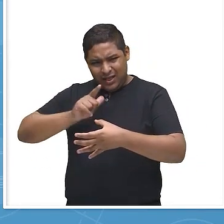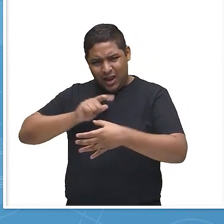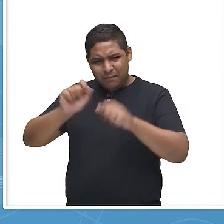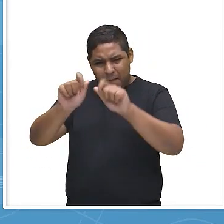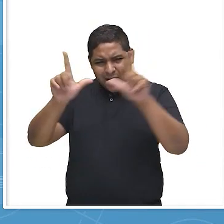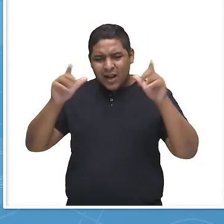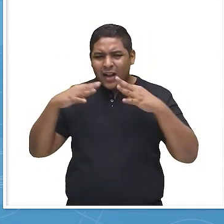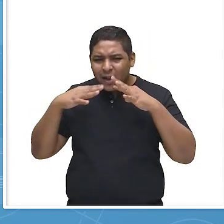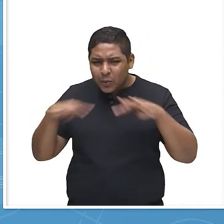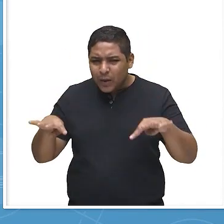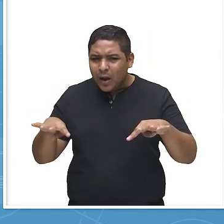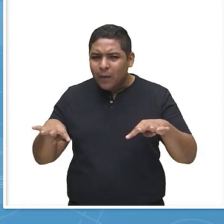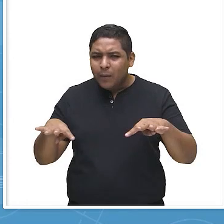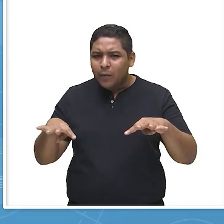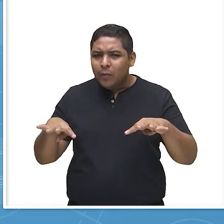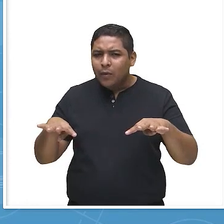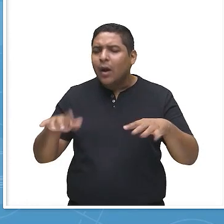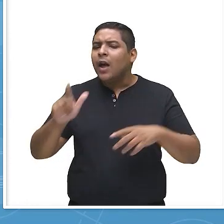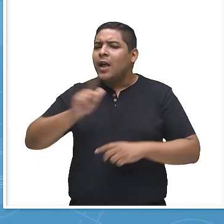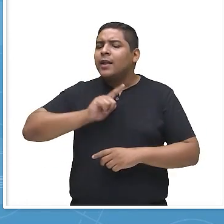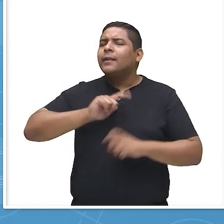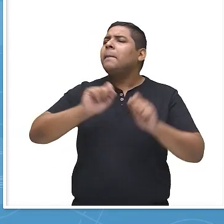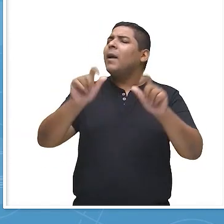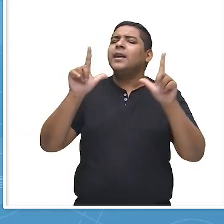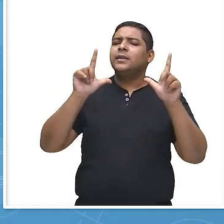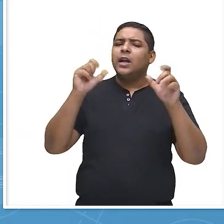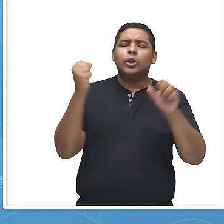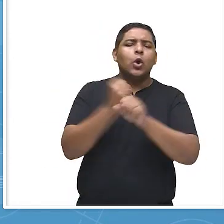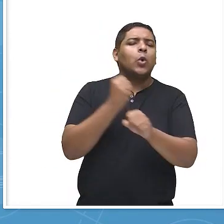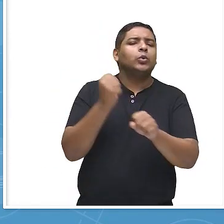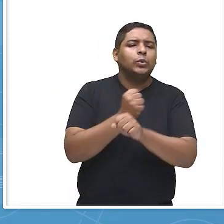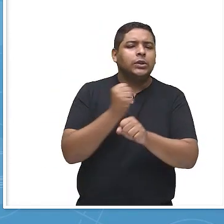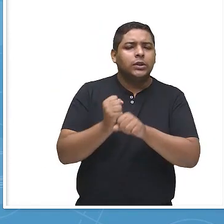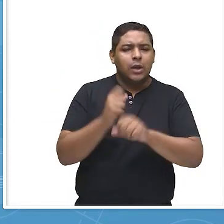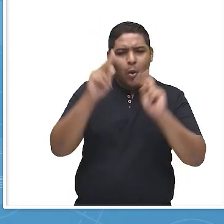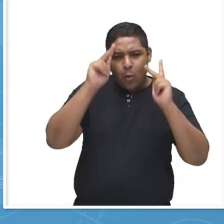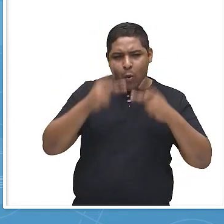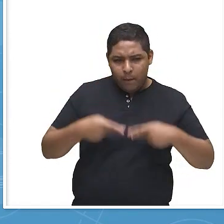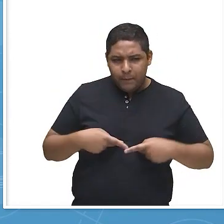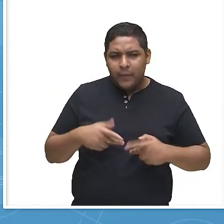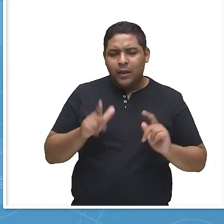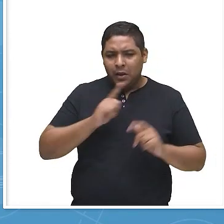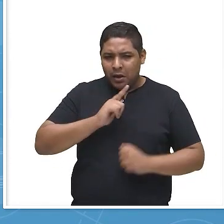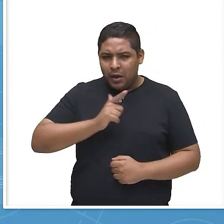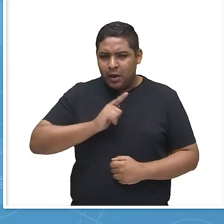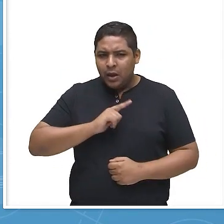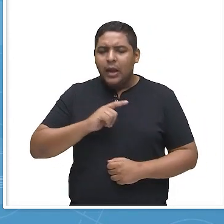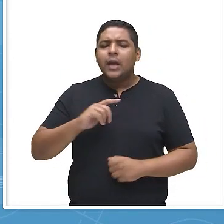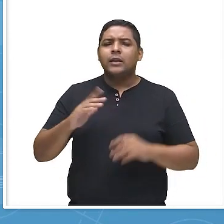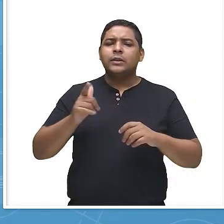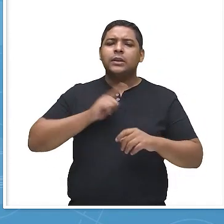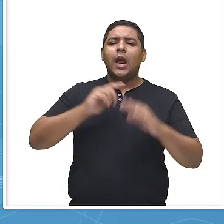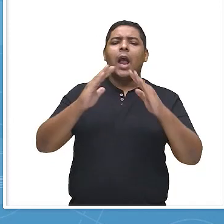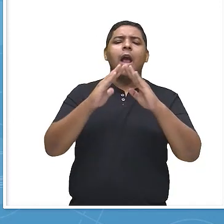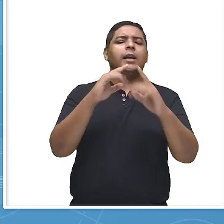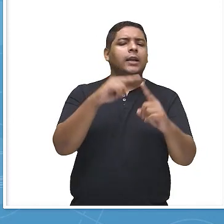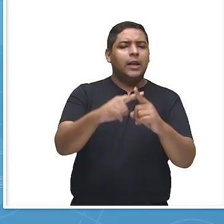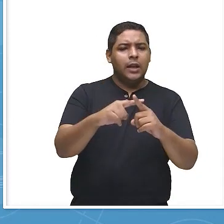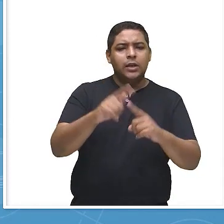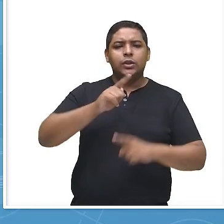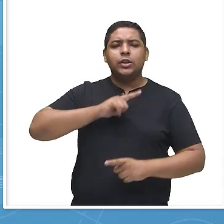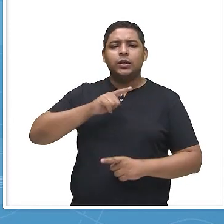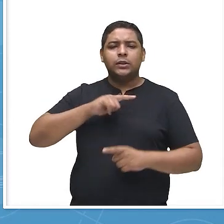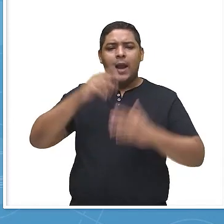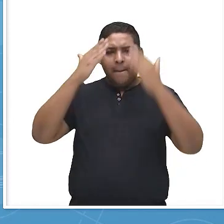paisagens que foram transformadas pela ação do homem, consegue classificá-las? Ah, tem a igreja, tem a praça, tem